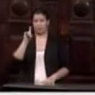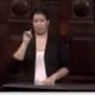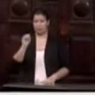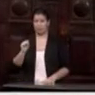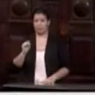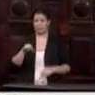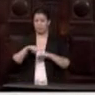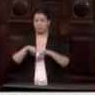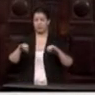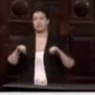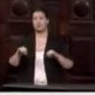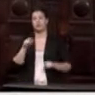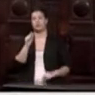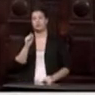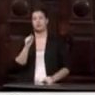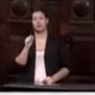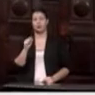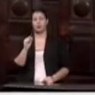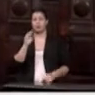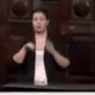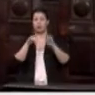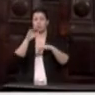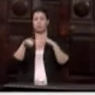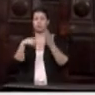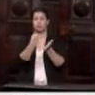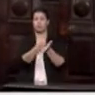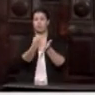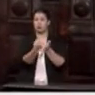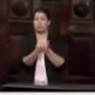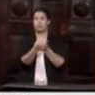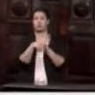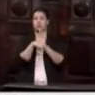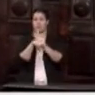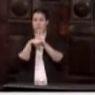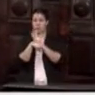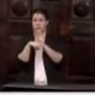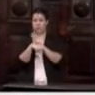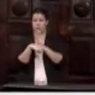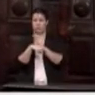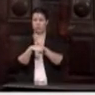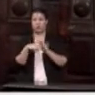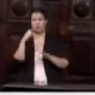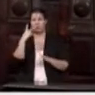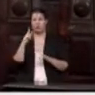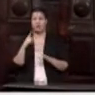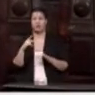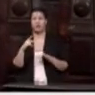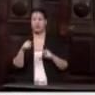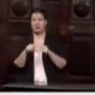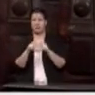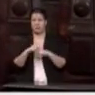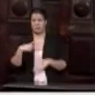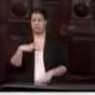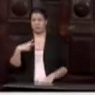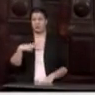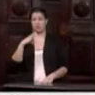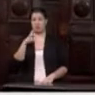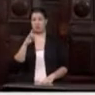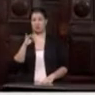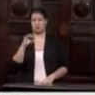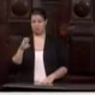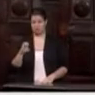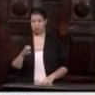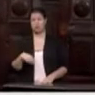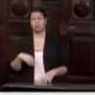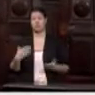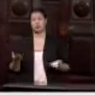uma chamada para a contratação de consultoria para modelar a privatização da SEDAI.